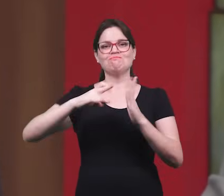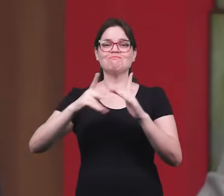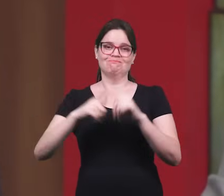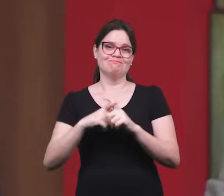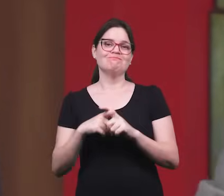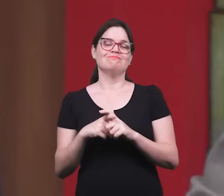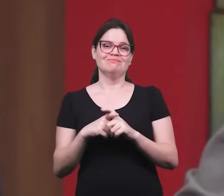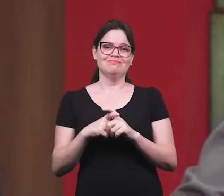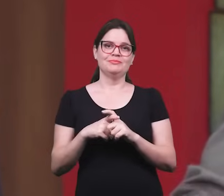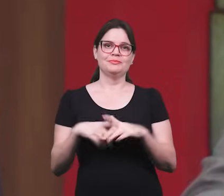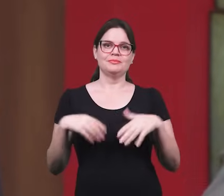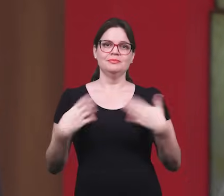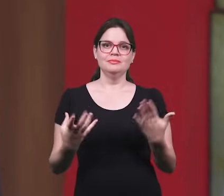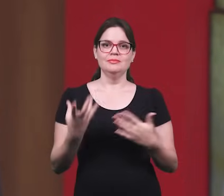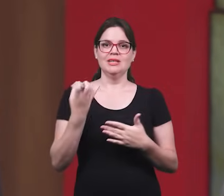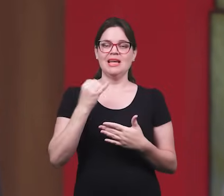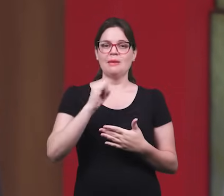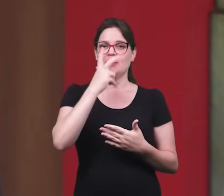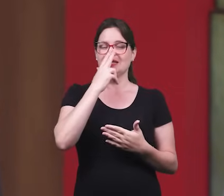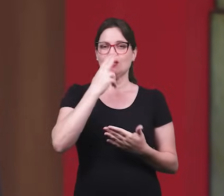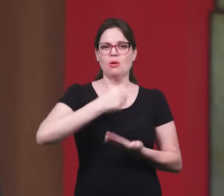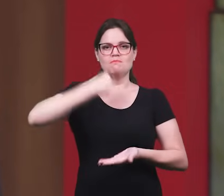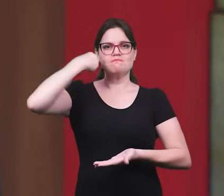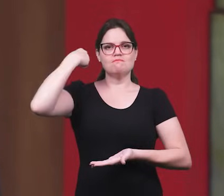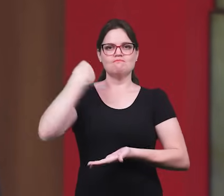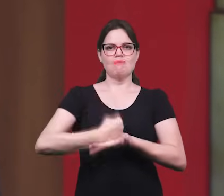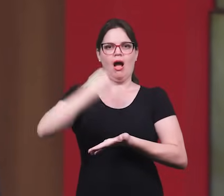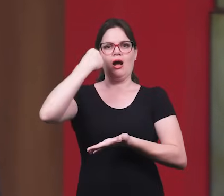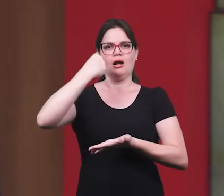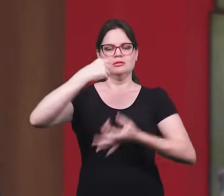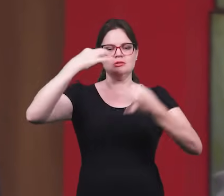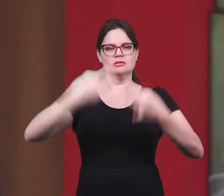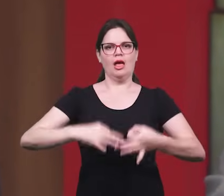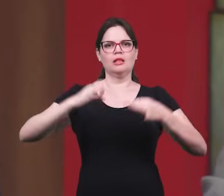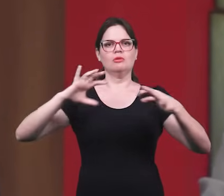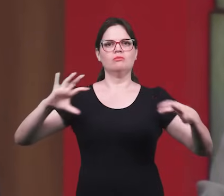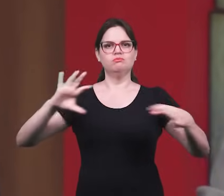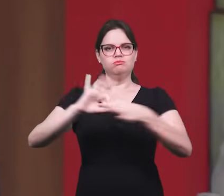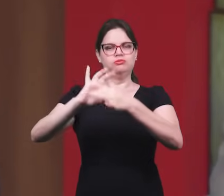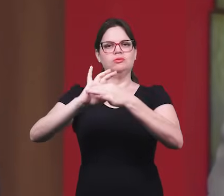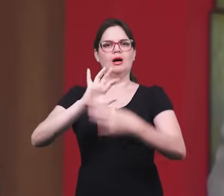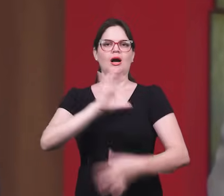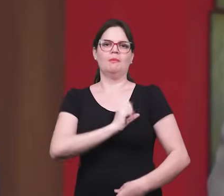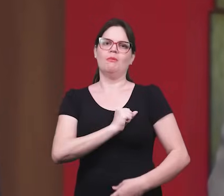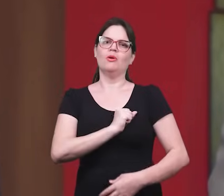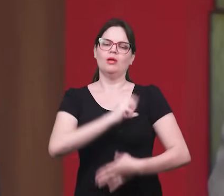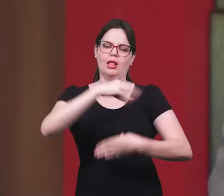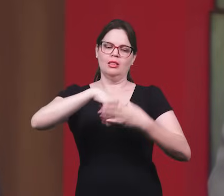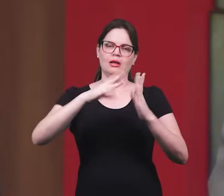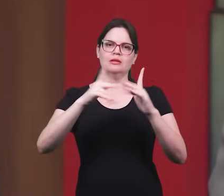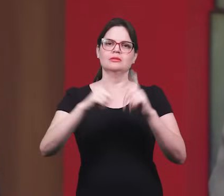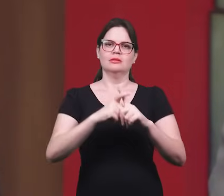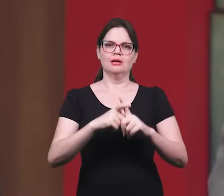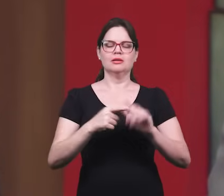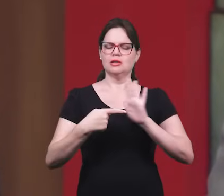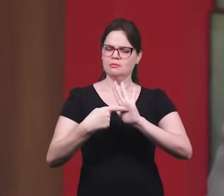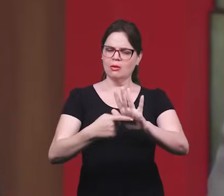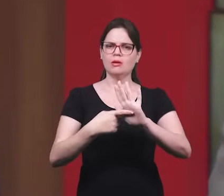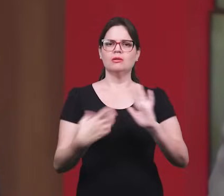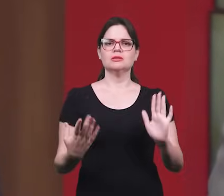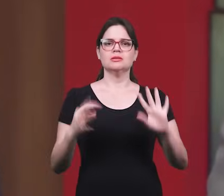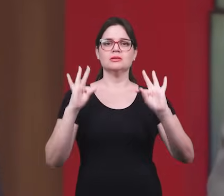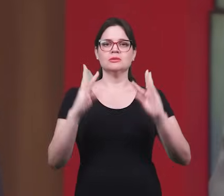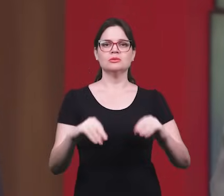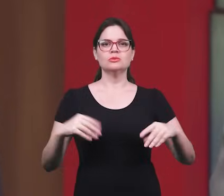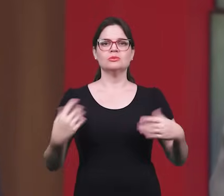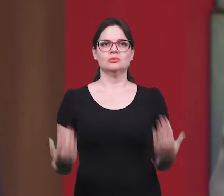ele é como se ele chancel asse ali o fruto que ele fez gerar na vida da igreja ele testifica então você